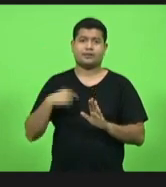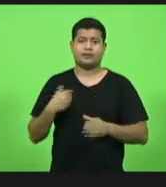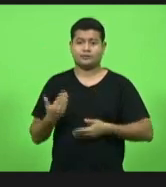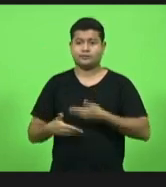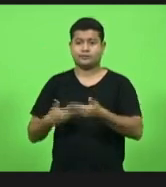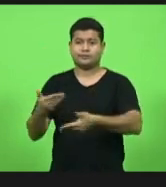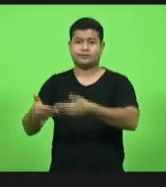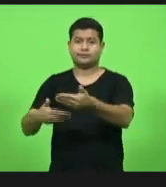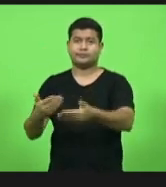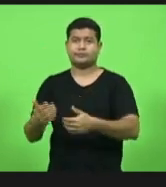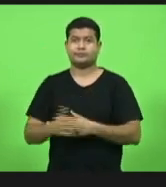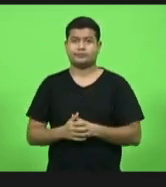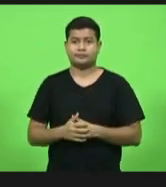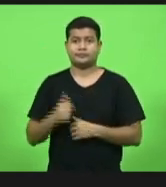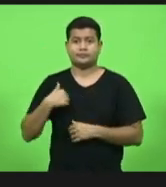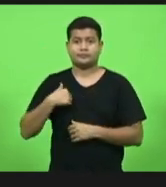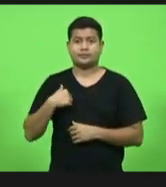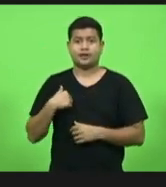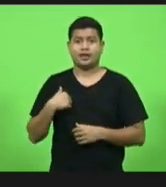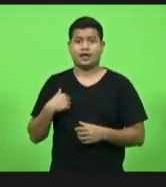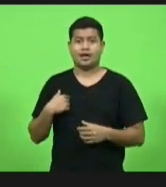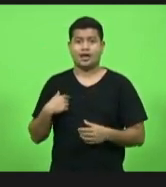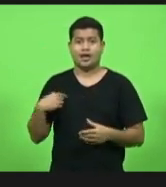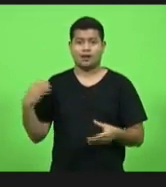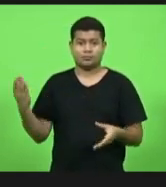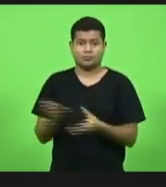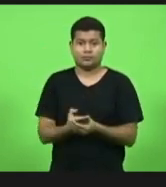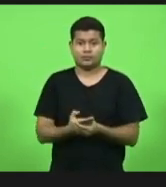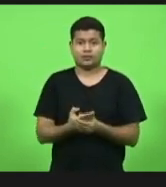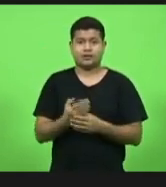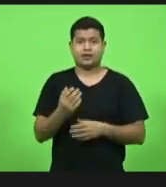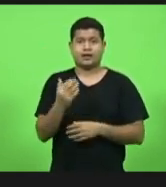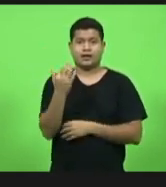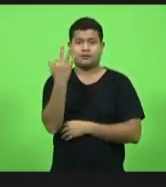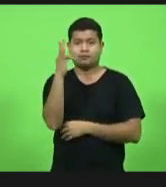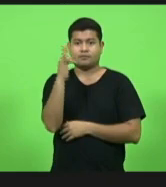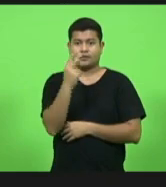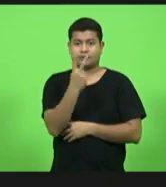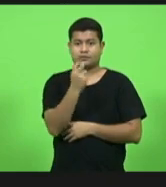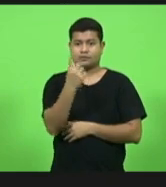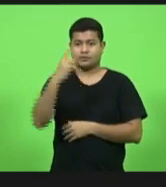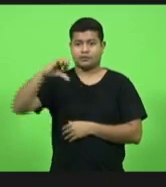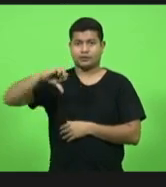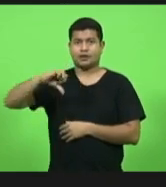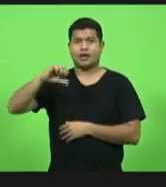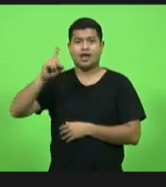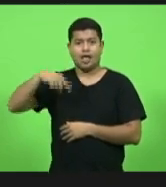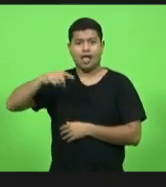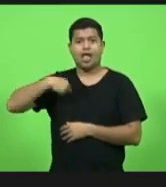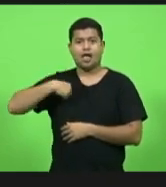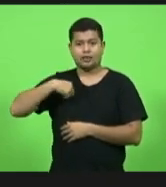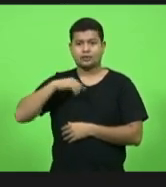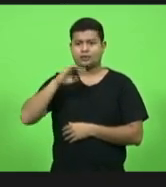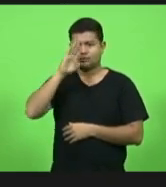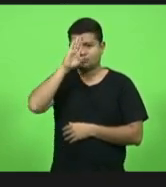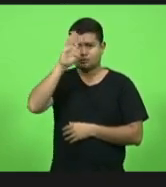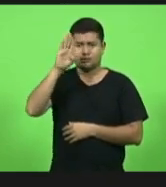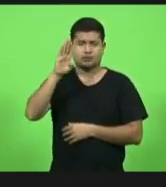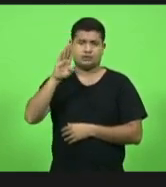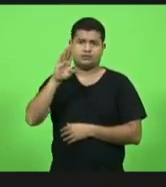tramitação. Eu ingressei com ele em fevereiro de 2019 e ele é, sim, prioritário. Porque